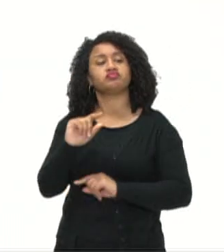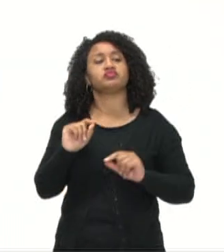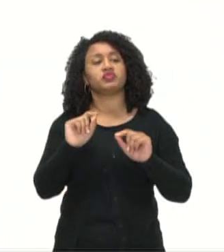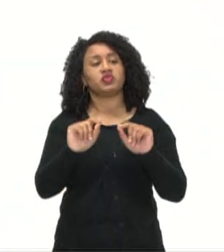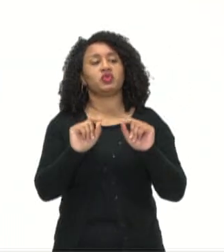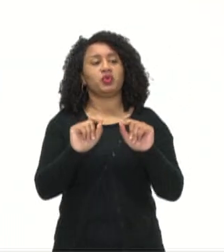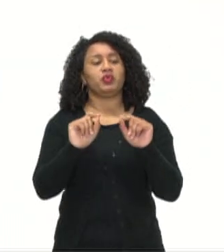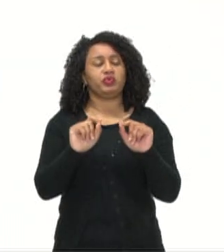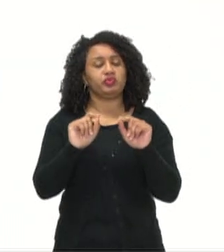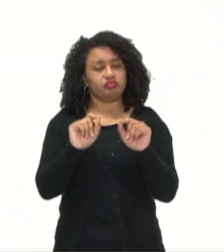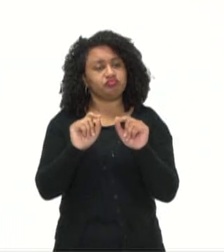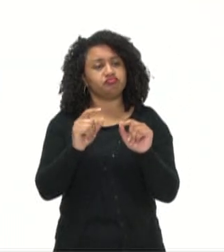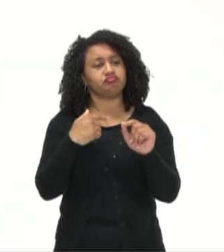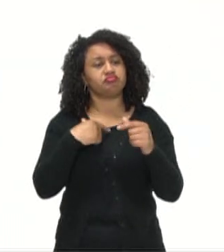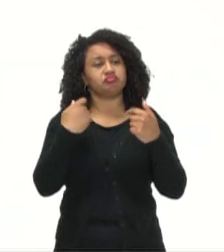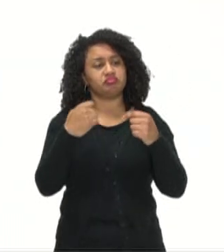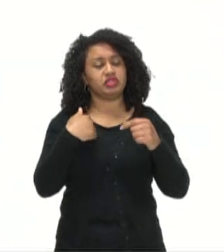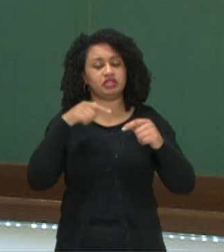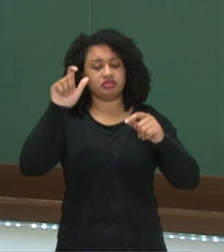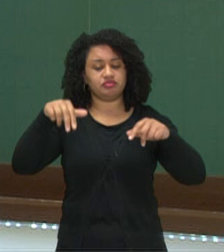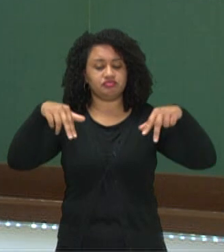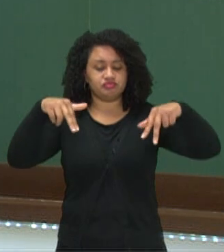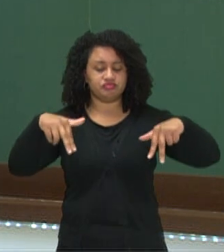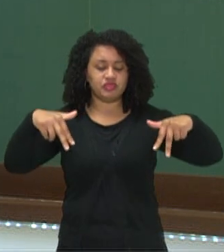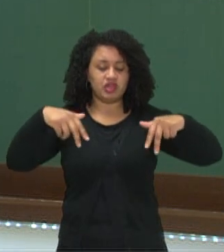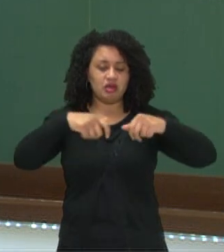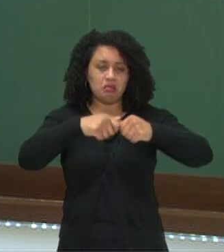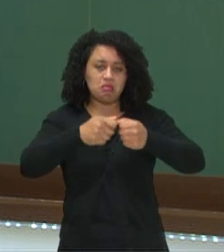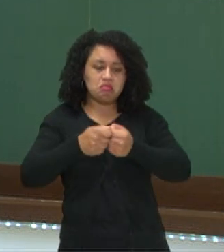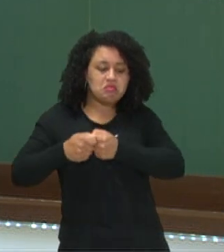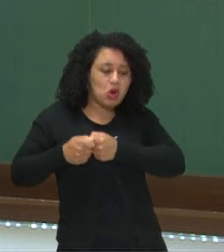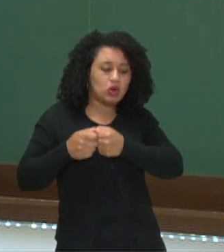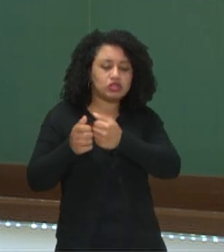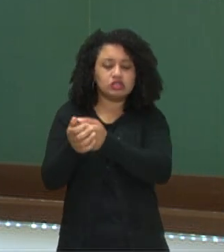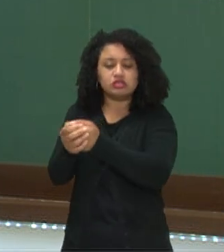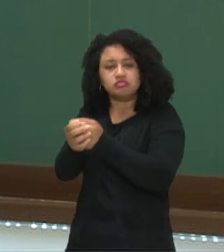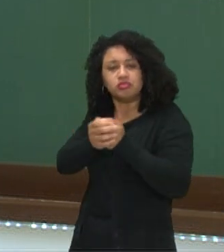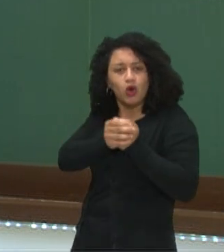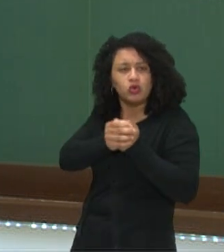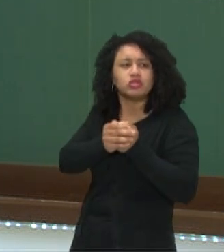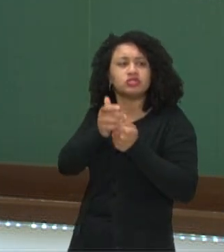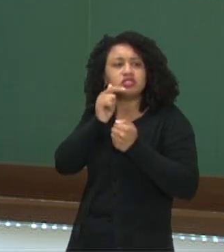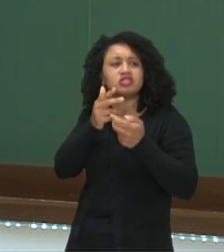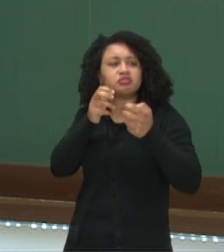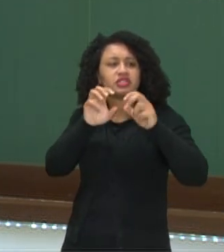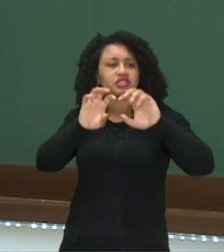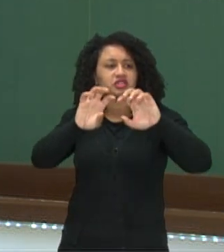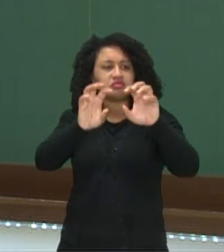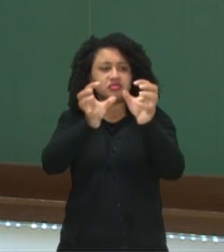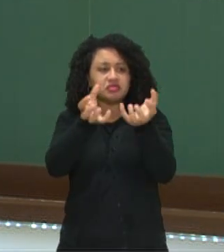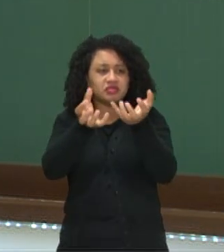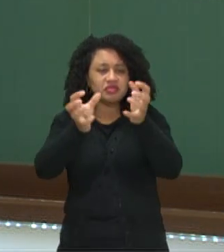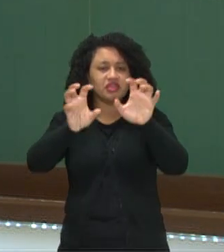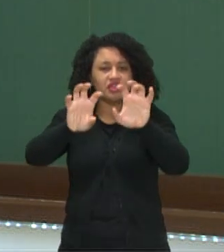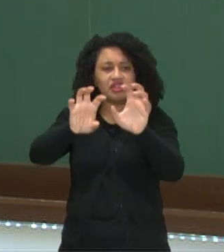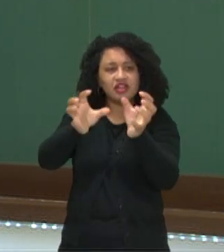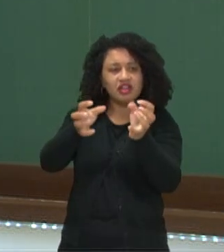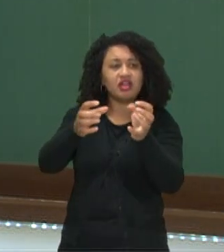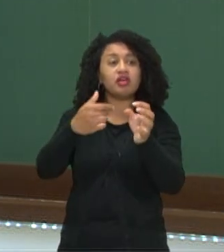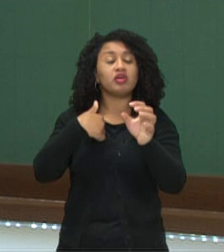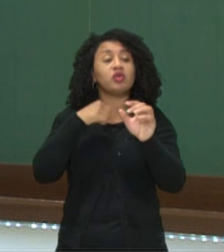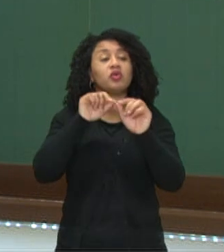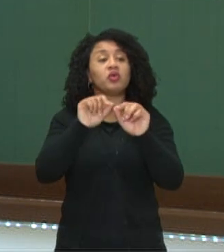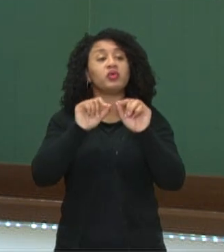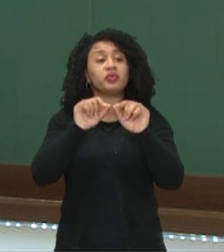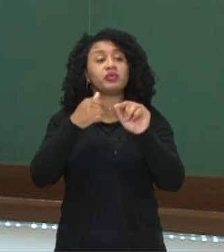teríamos, que, por exemplo, as duas pessoas estão se puxando, e percebam que esse reloginho, que pode ser um dinamômetro,